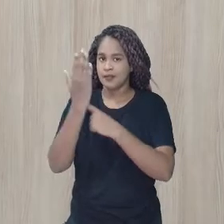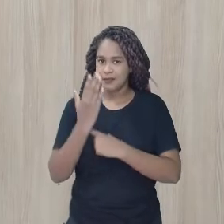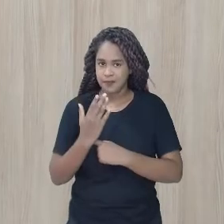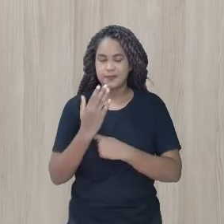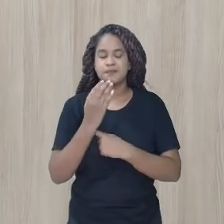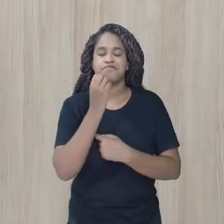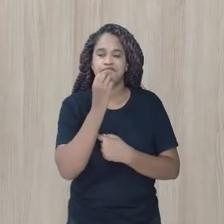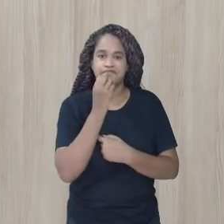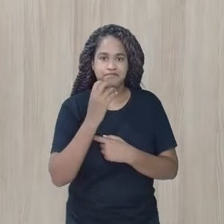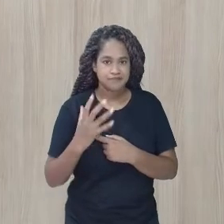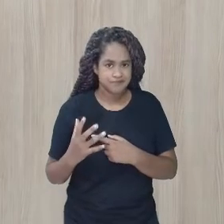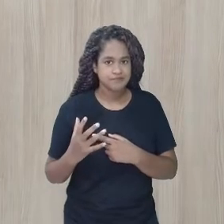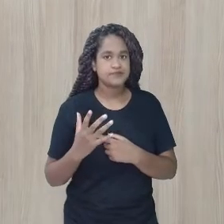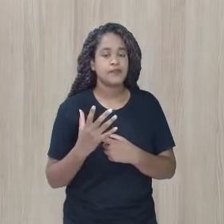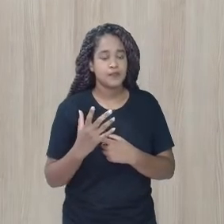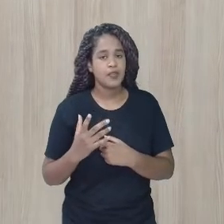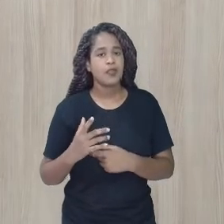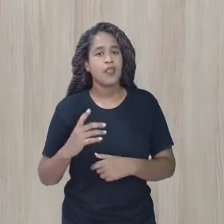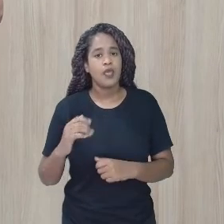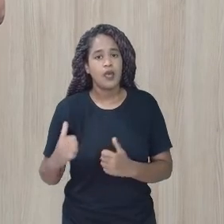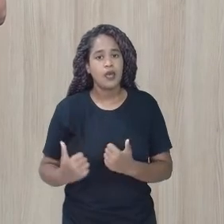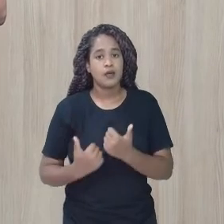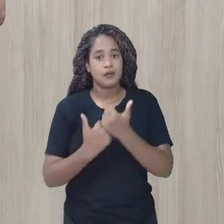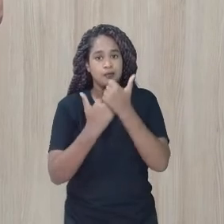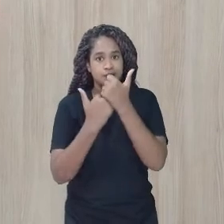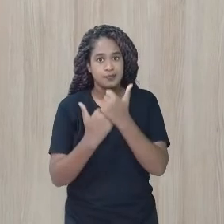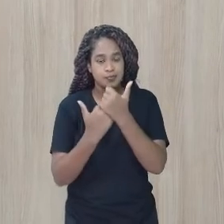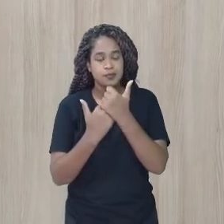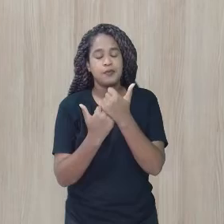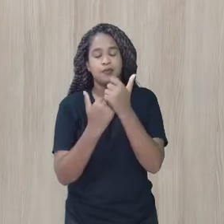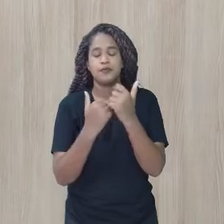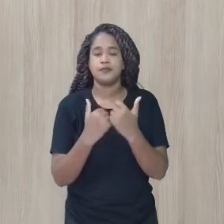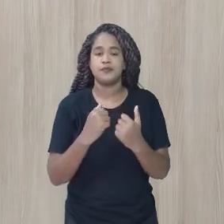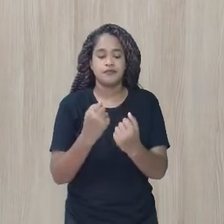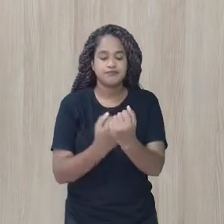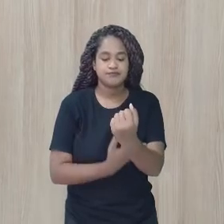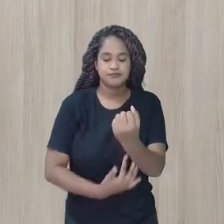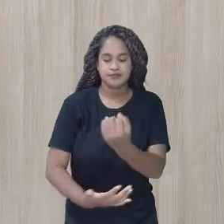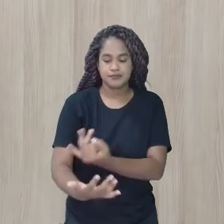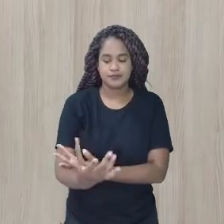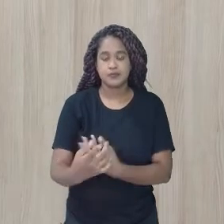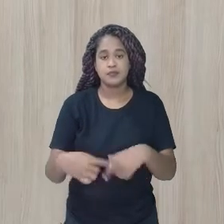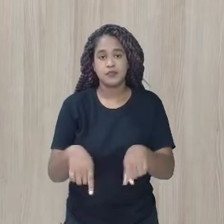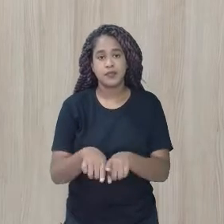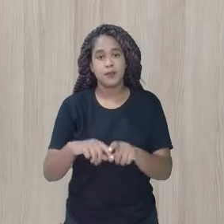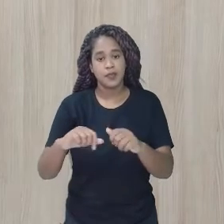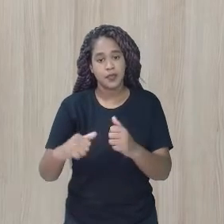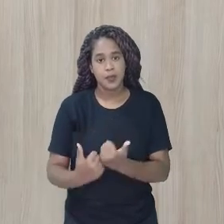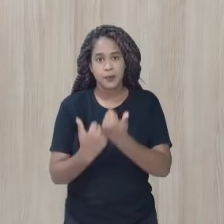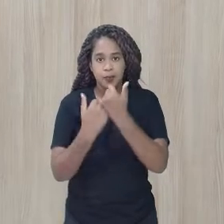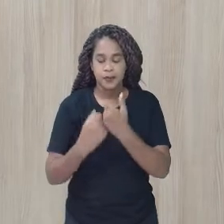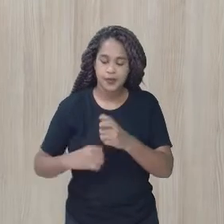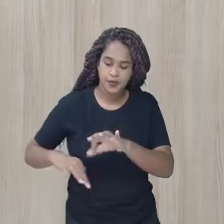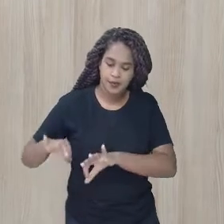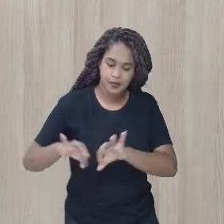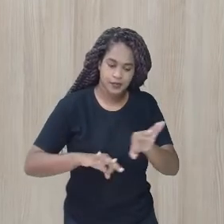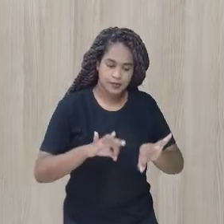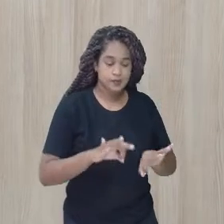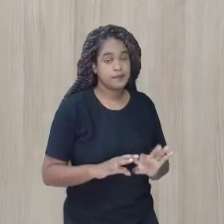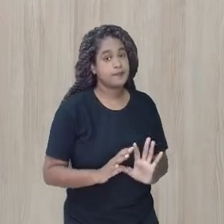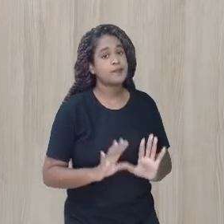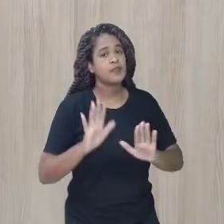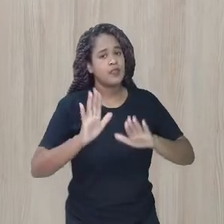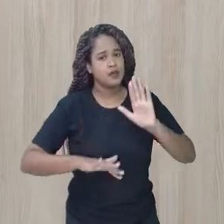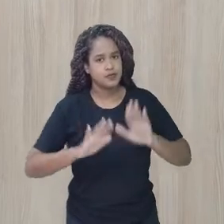o apoio na organização. Às vezes, quando os nossos filhos e filhas são bebês, há todo um cuidado, não